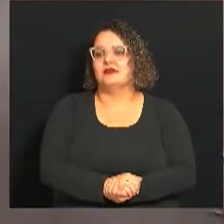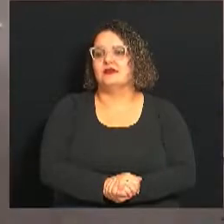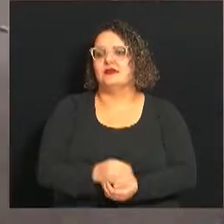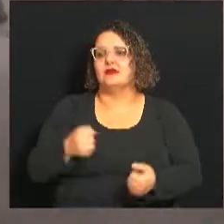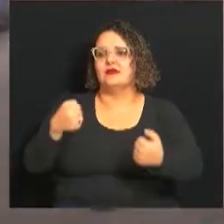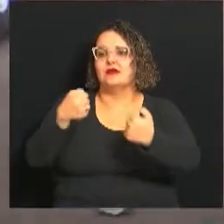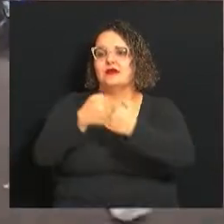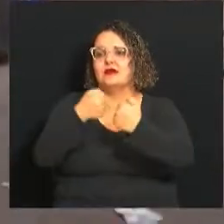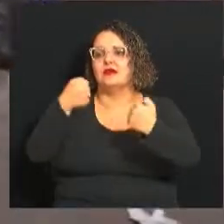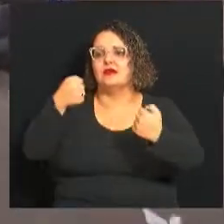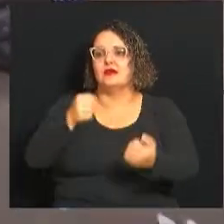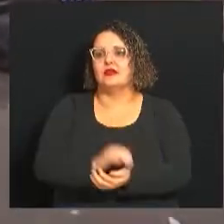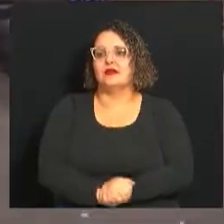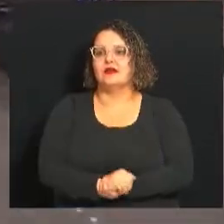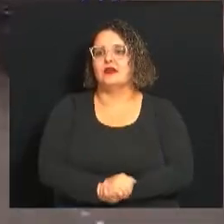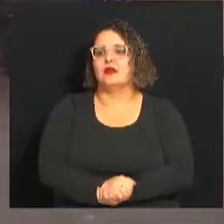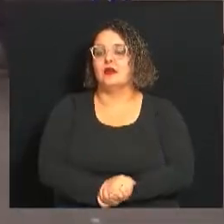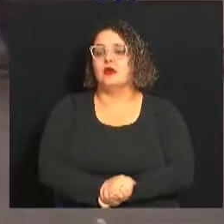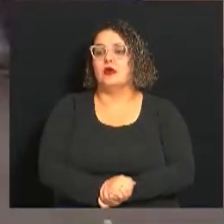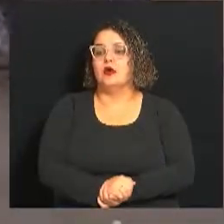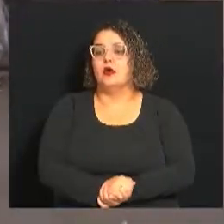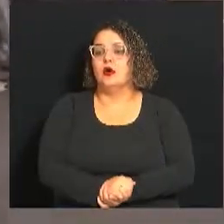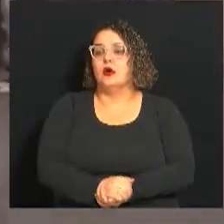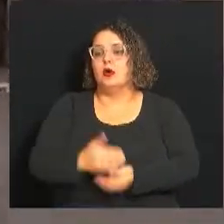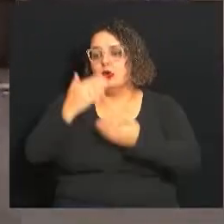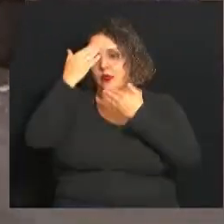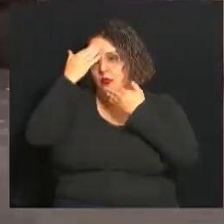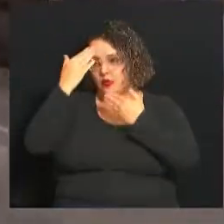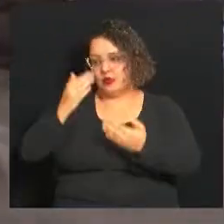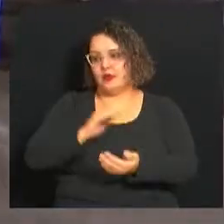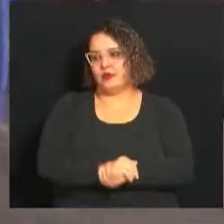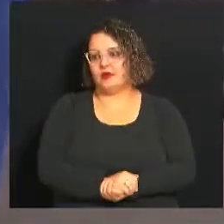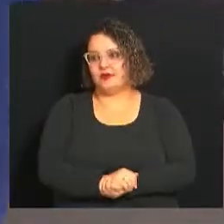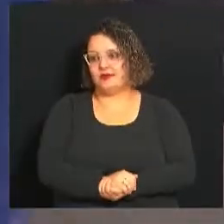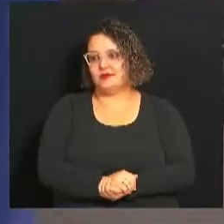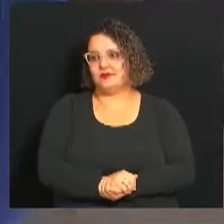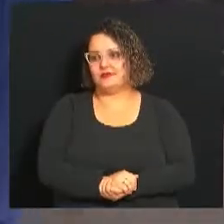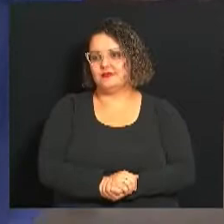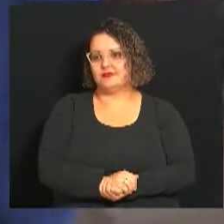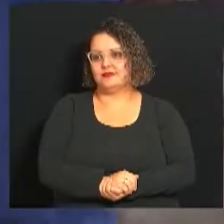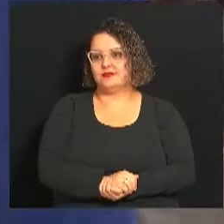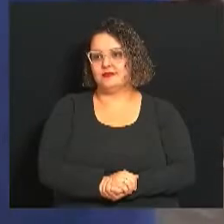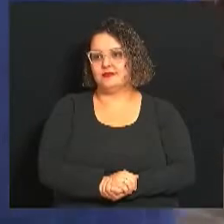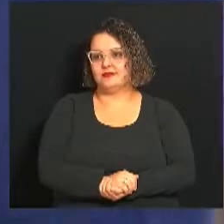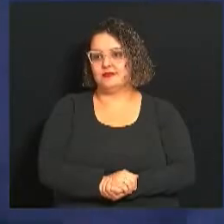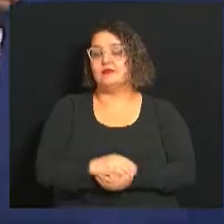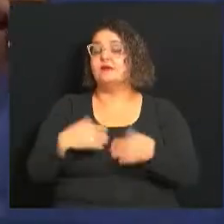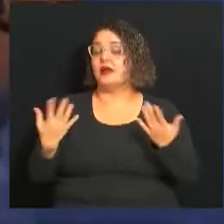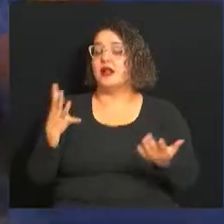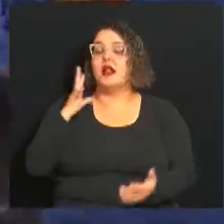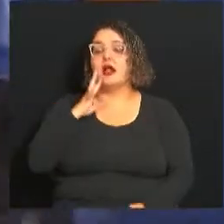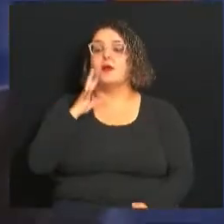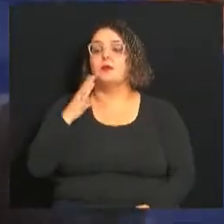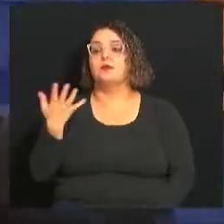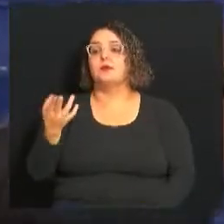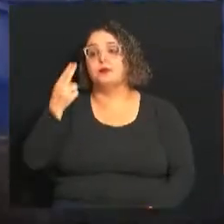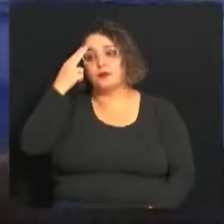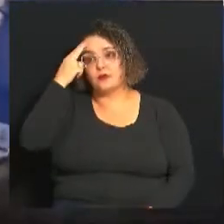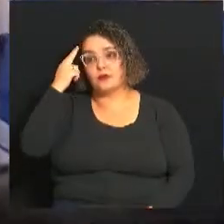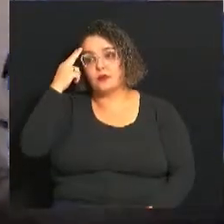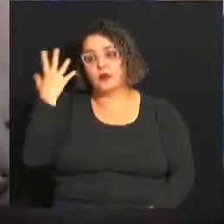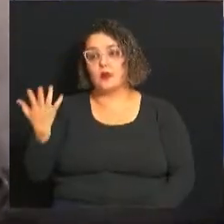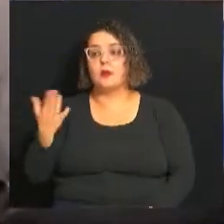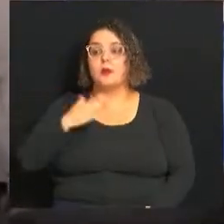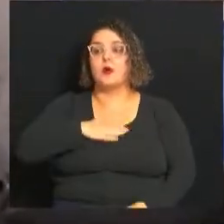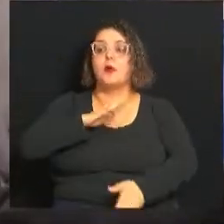Rosilda. Toca aí. Isso. Então tá bom, obrigado, viu? Imagina, eu que agradeço. Tá, legal. É isso aí, Gabriel Castro. É o Meu Bairro